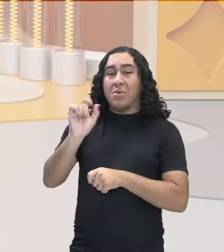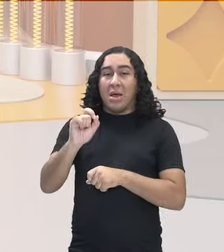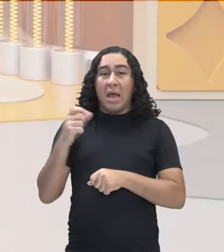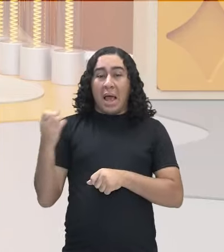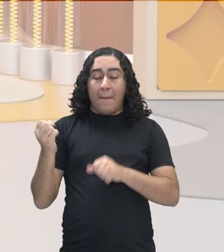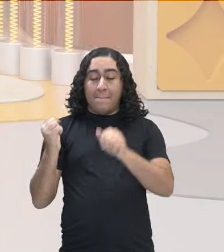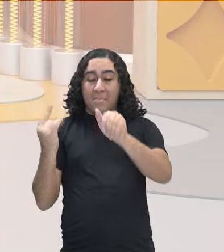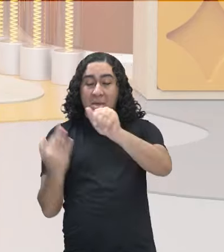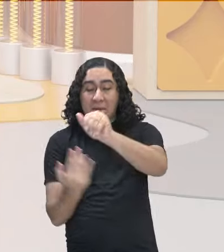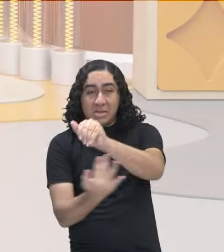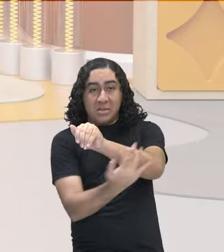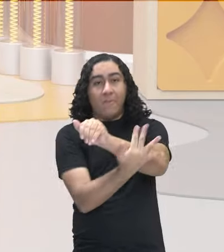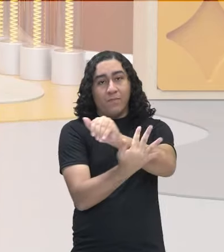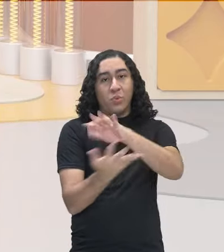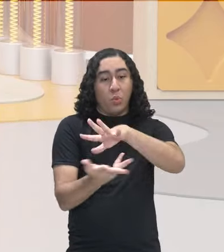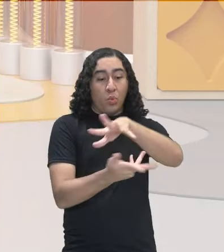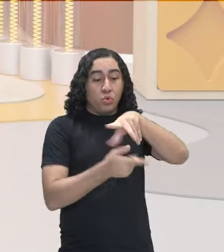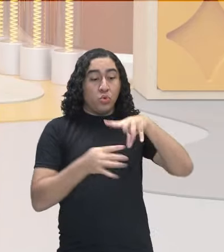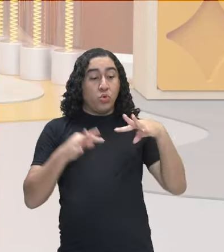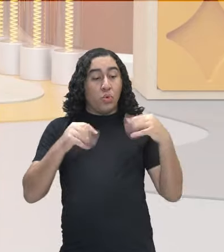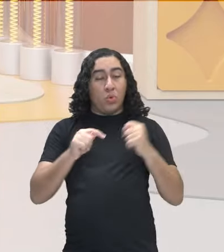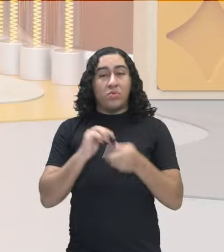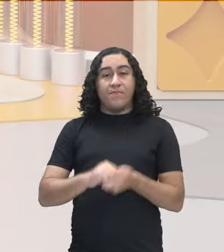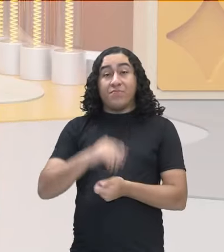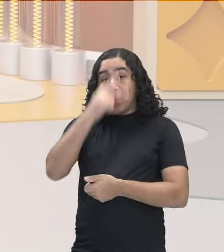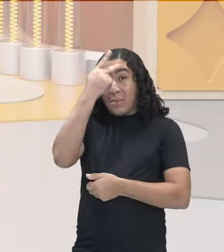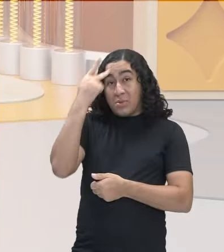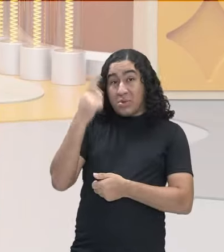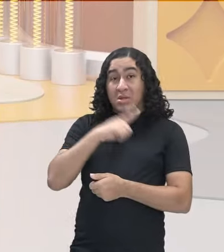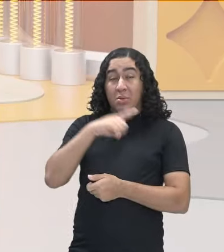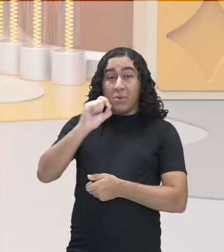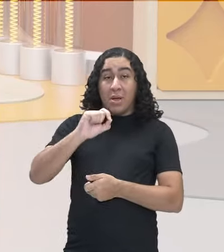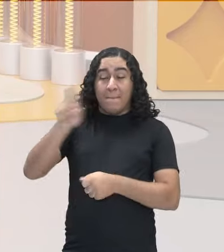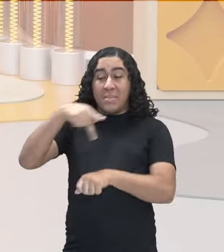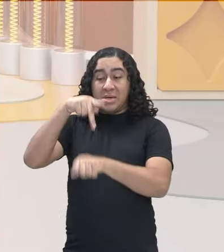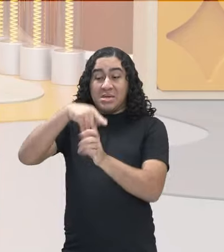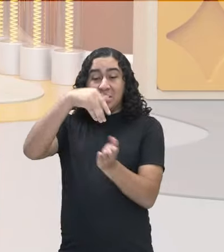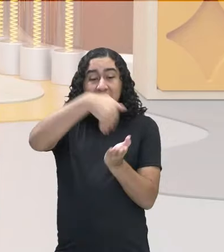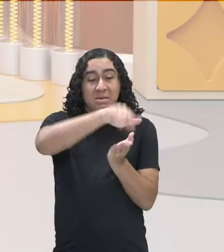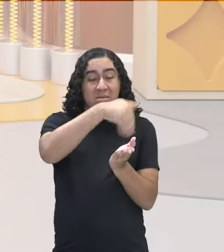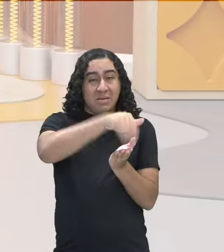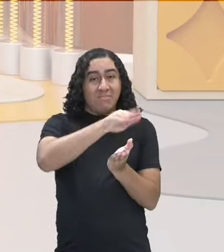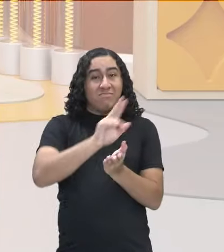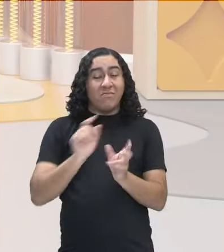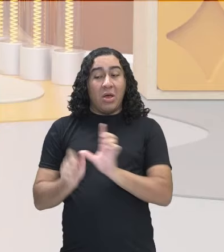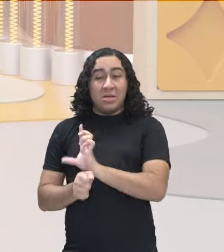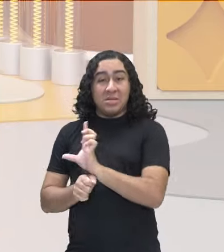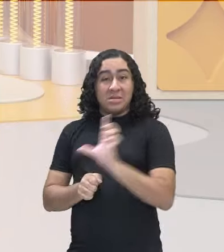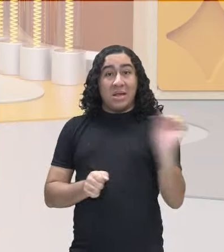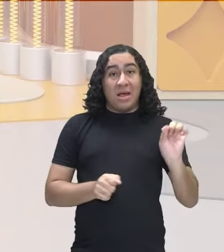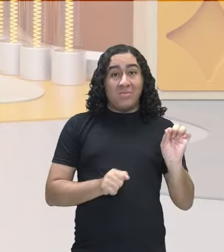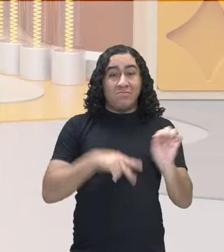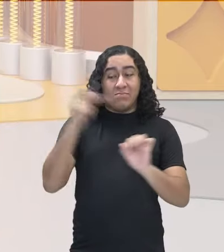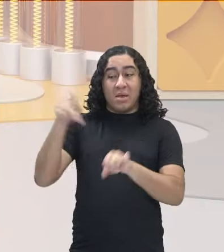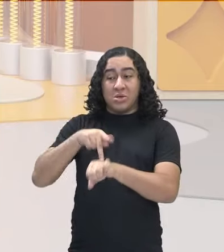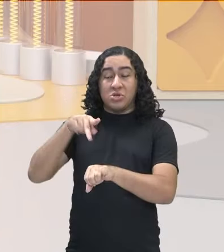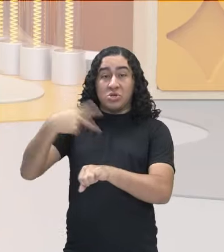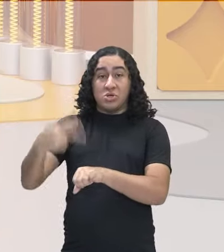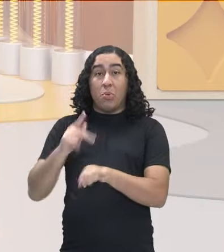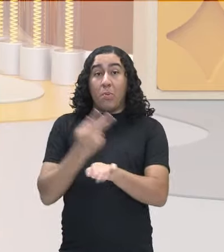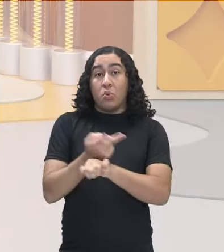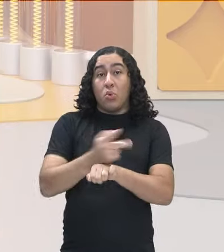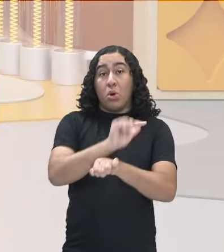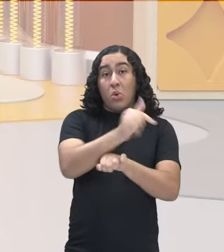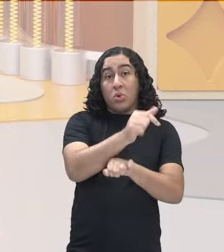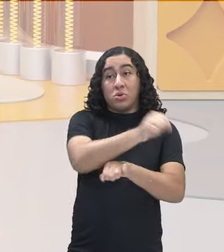migratórias pelo mundo elas fazem com que as pessoas sejam expulsas né expulsas perdão saiam do seu lugar e vão em busca ali de um lugar